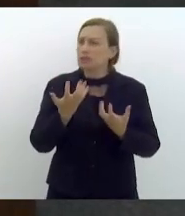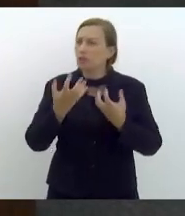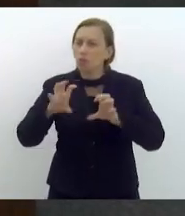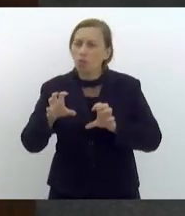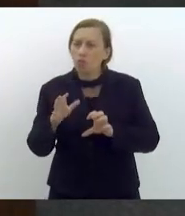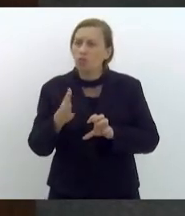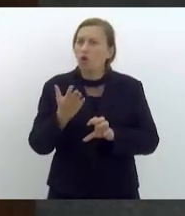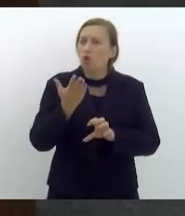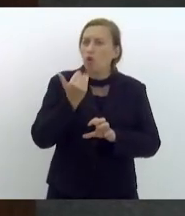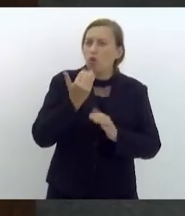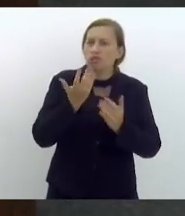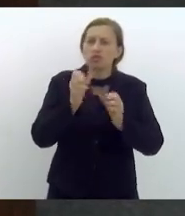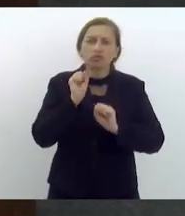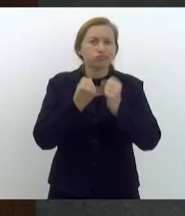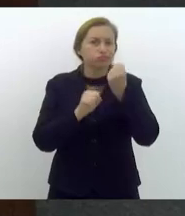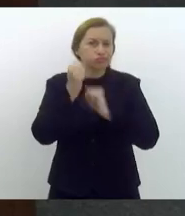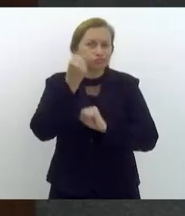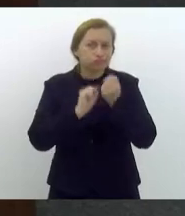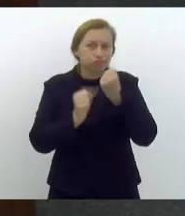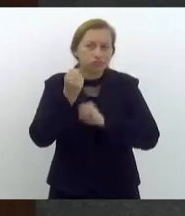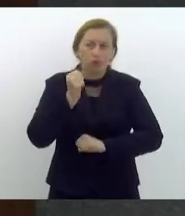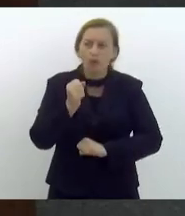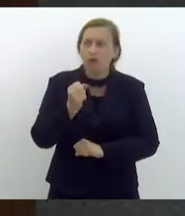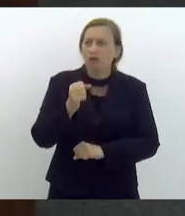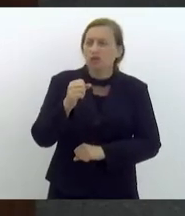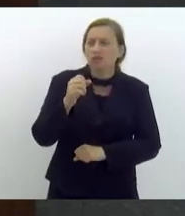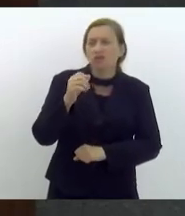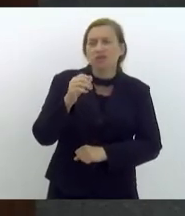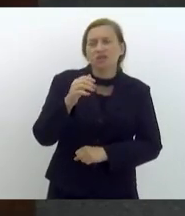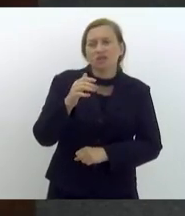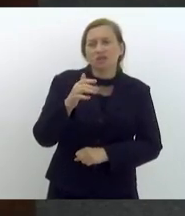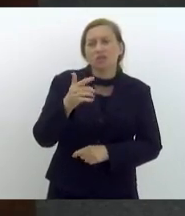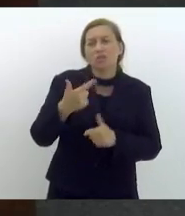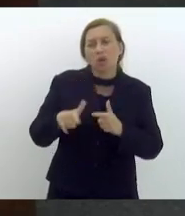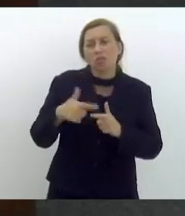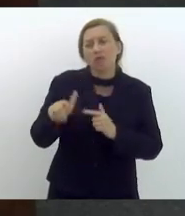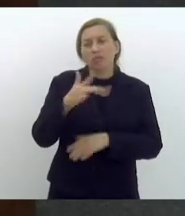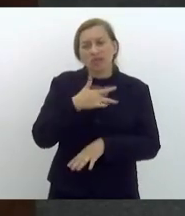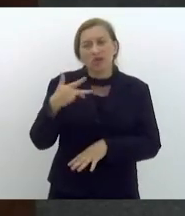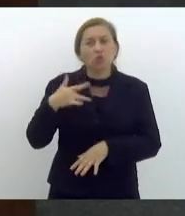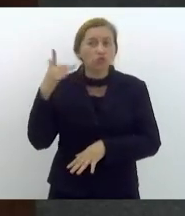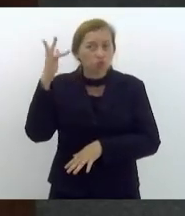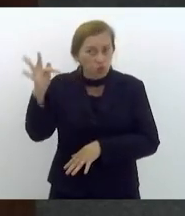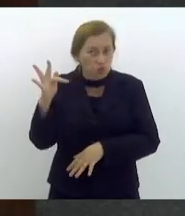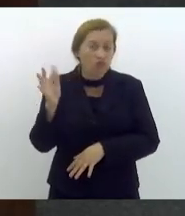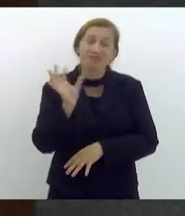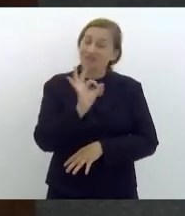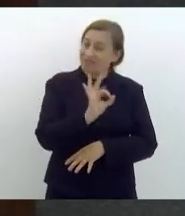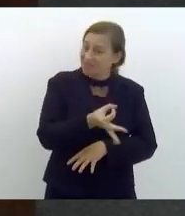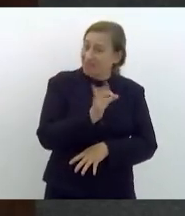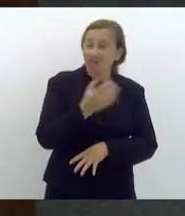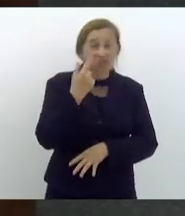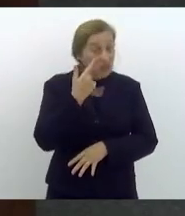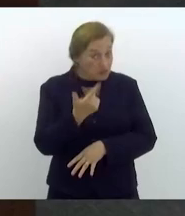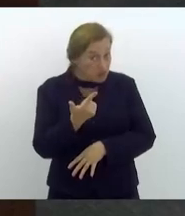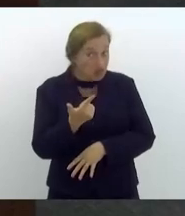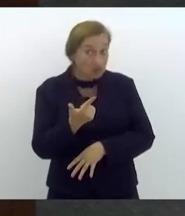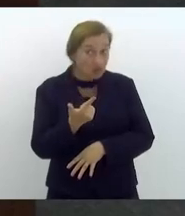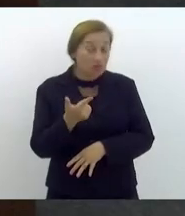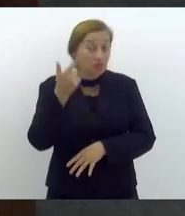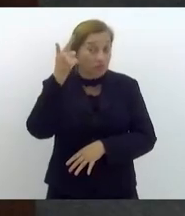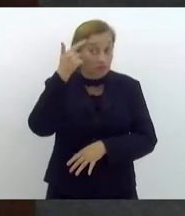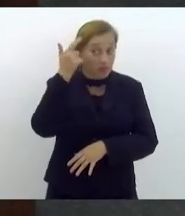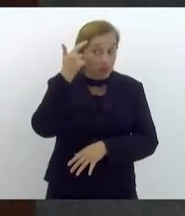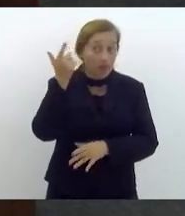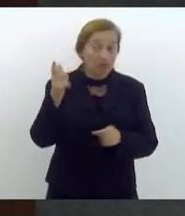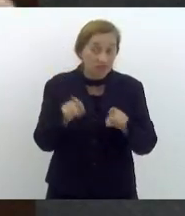alimentos Ultra processados que vão fazer mal certamente para o seu corpo e com certeza a gente tá vendo aí também para